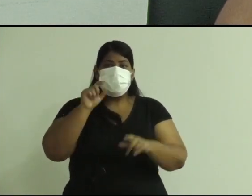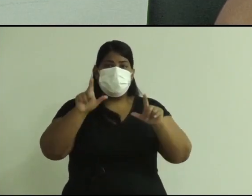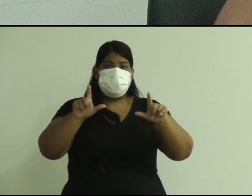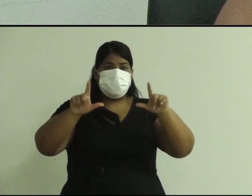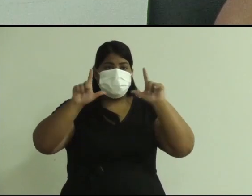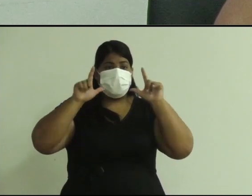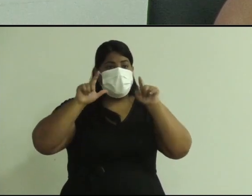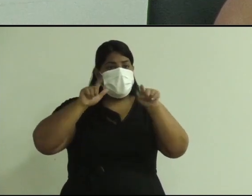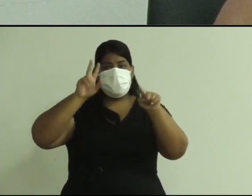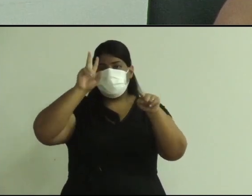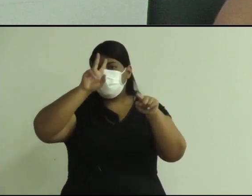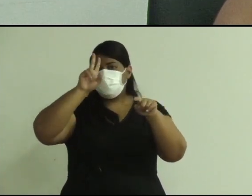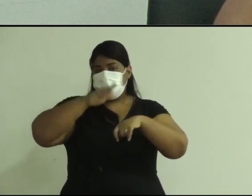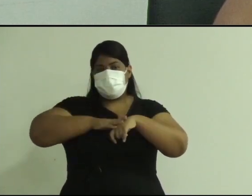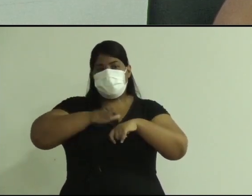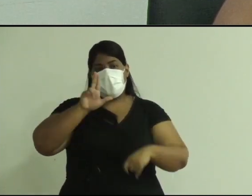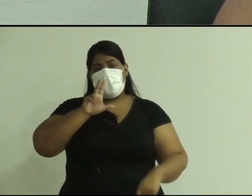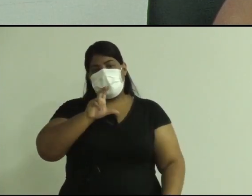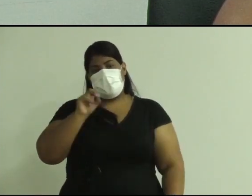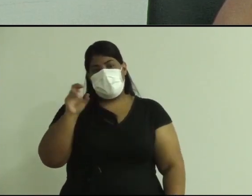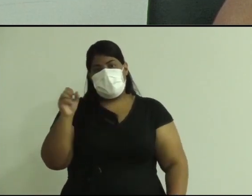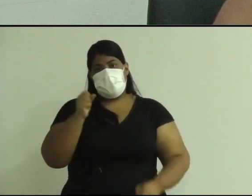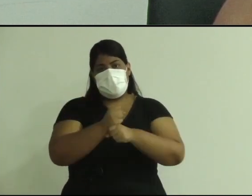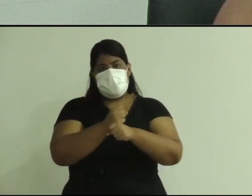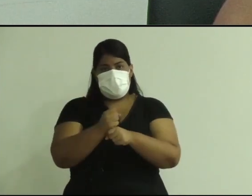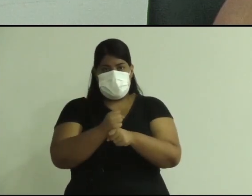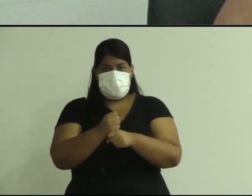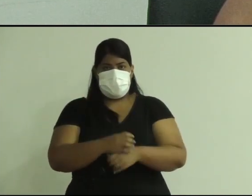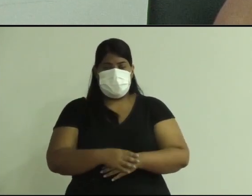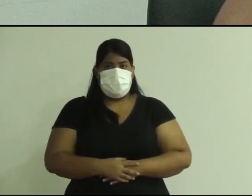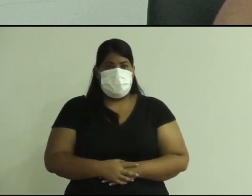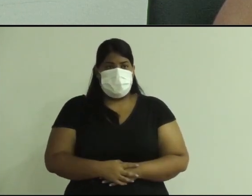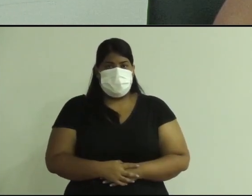protagonizando essa história há mais de 500 anos.